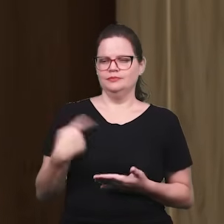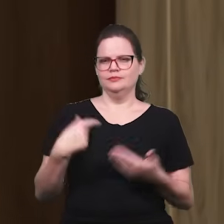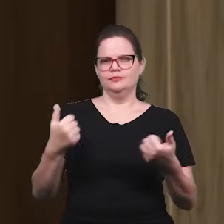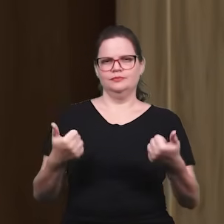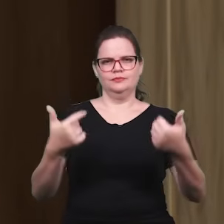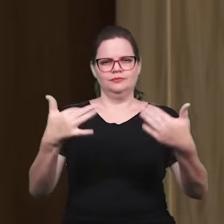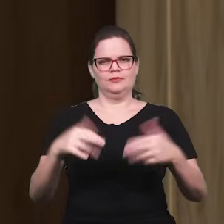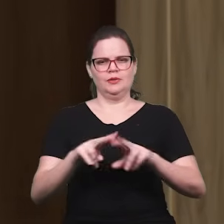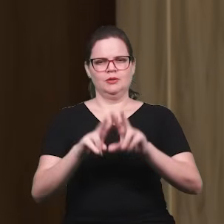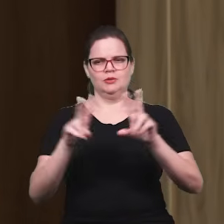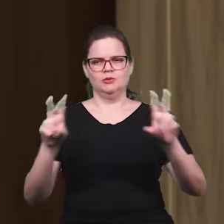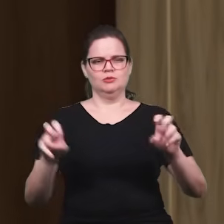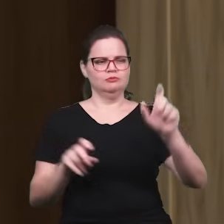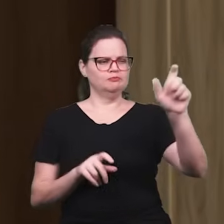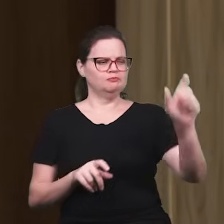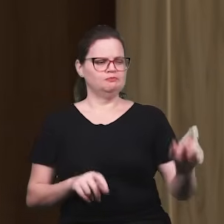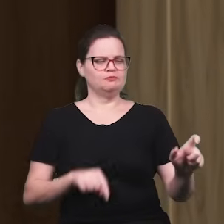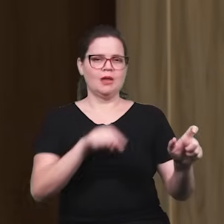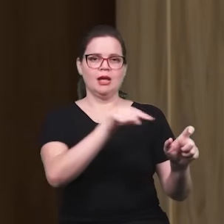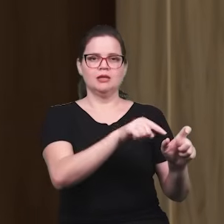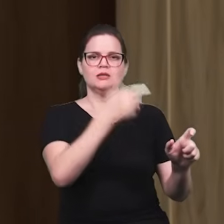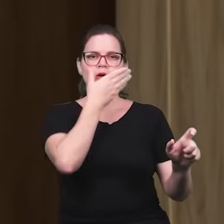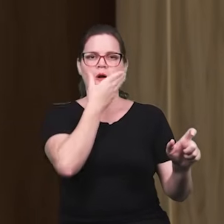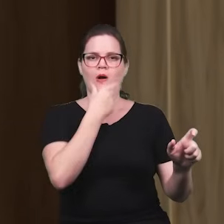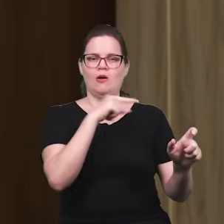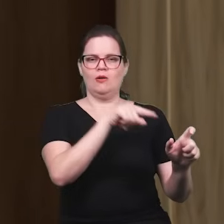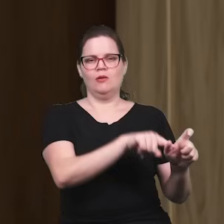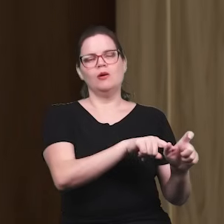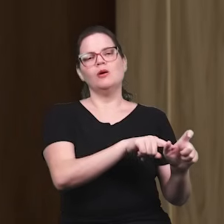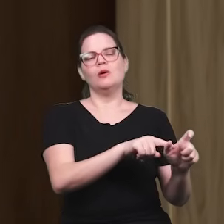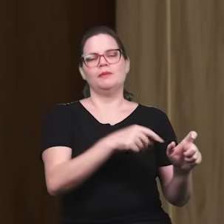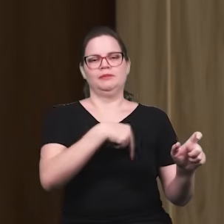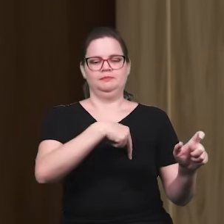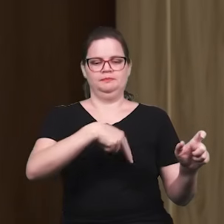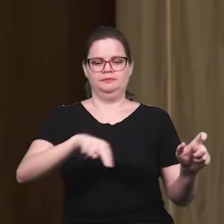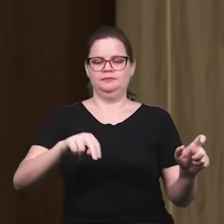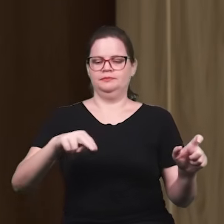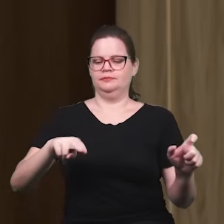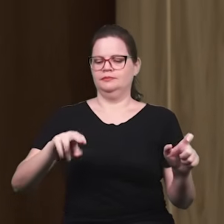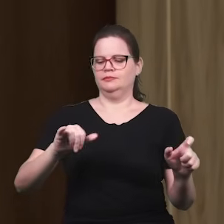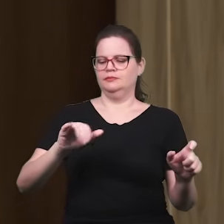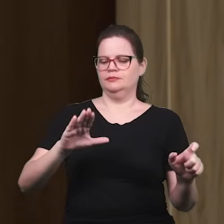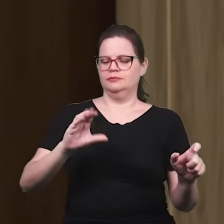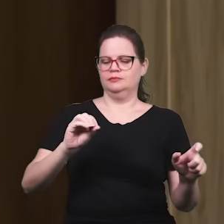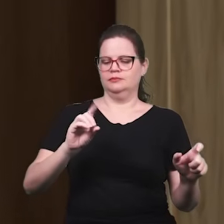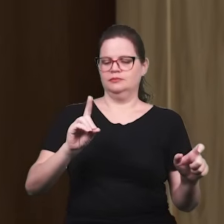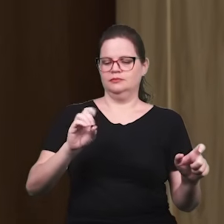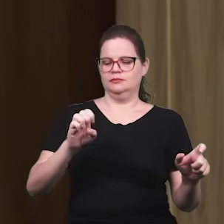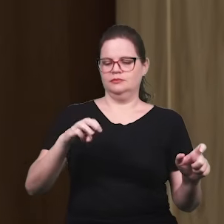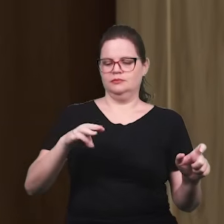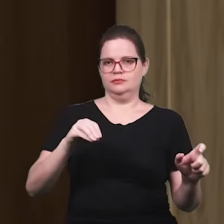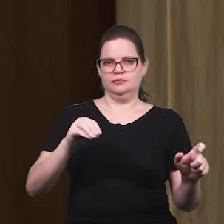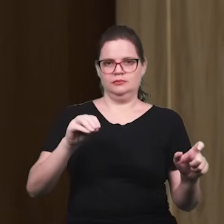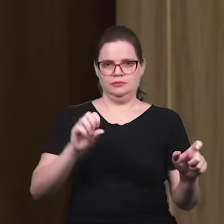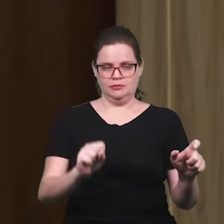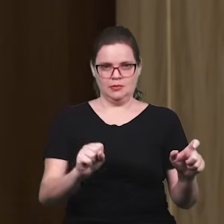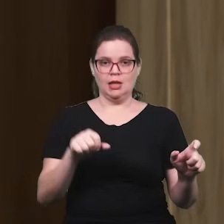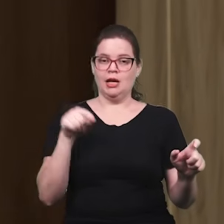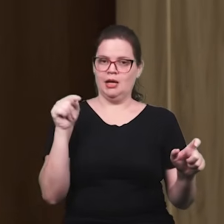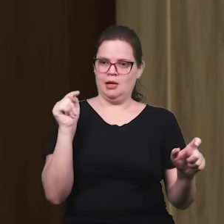muito maravilhoso, que foi o encontro de Jesus com um membro do